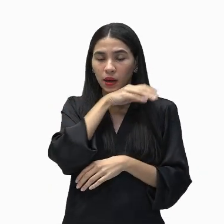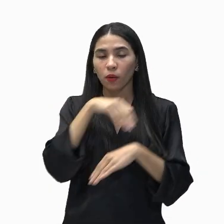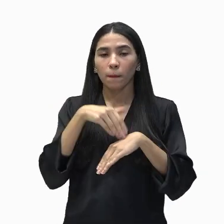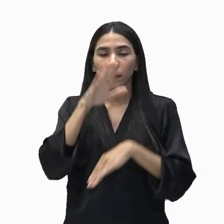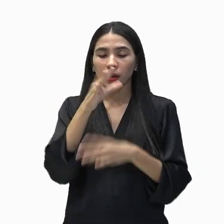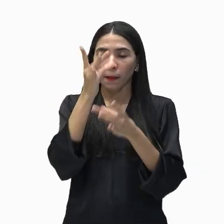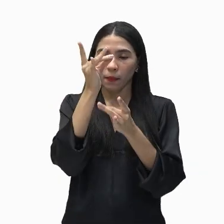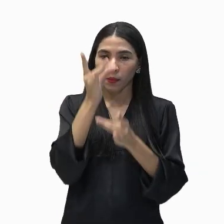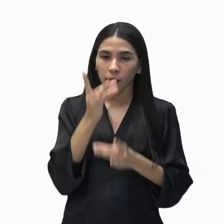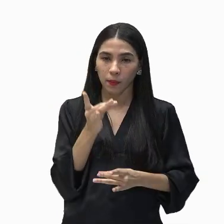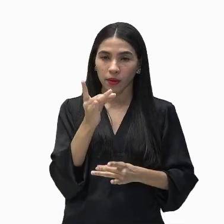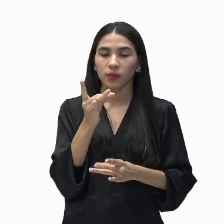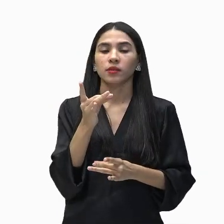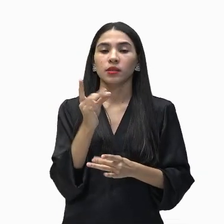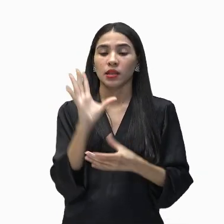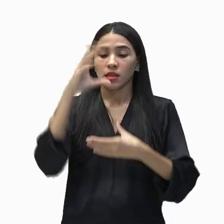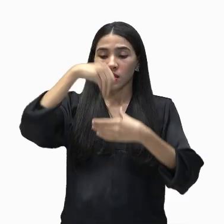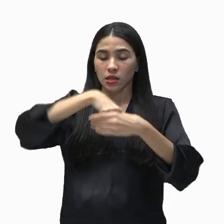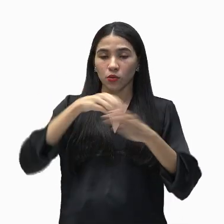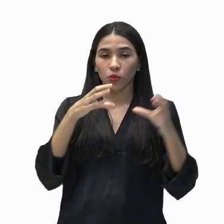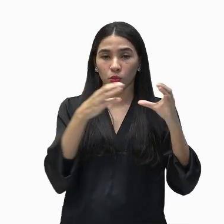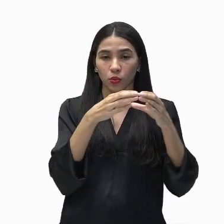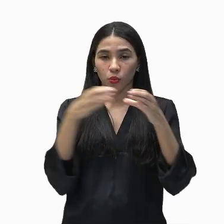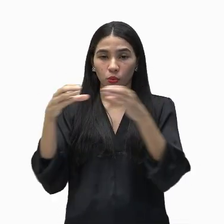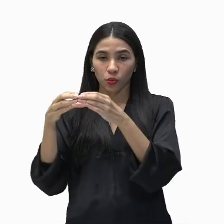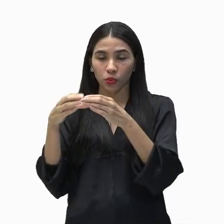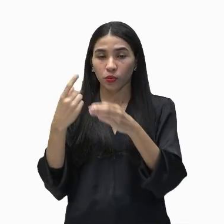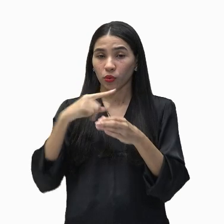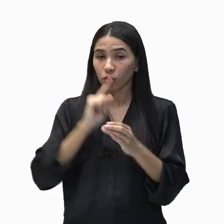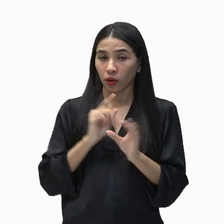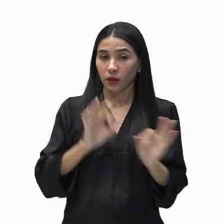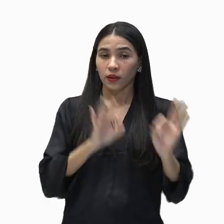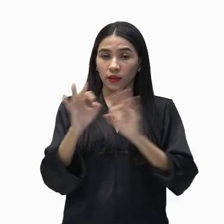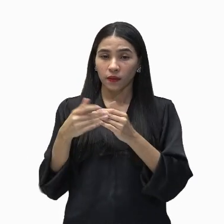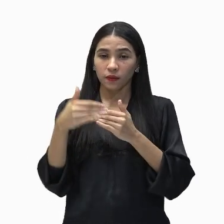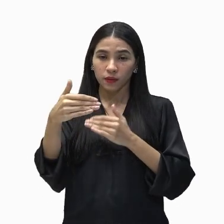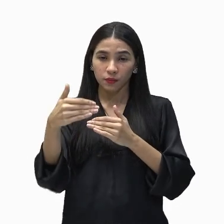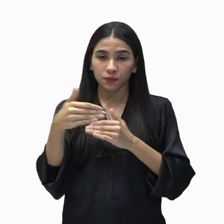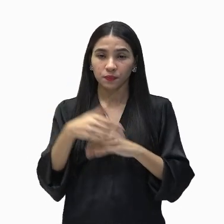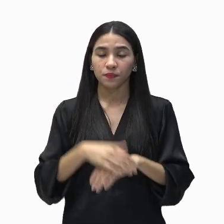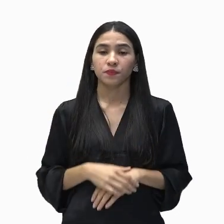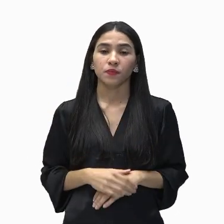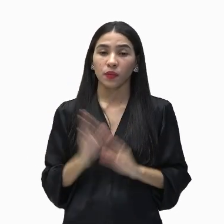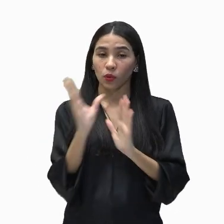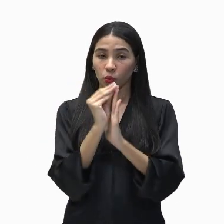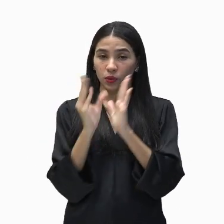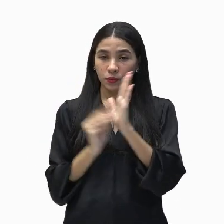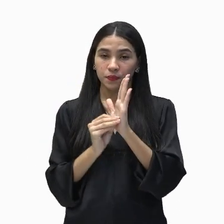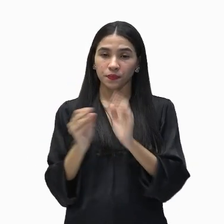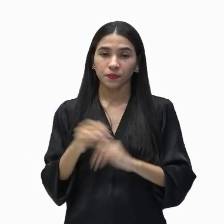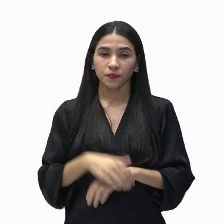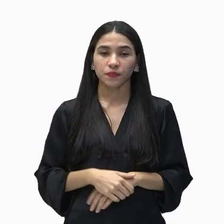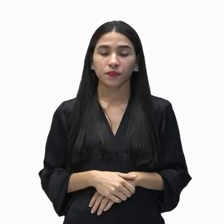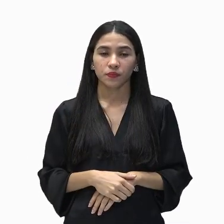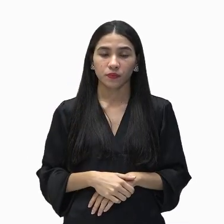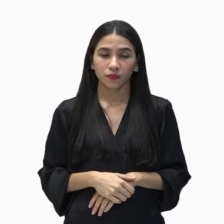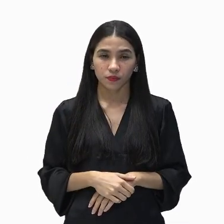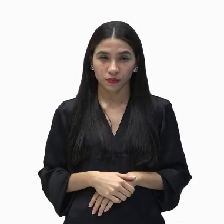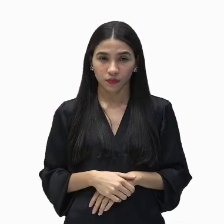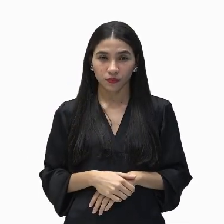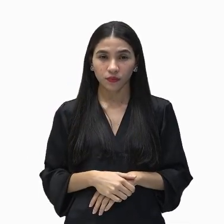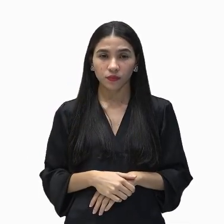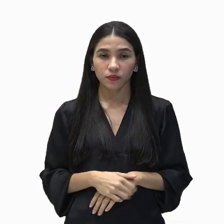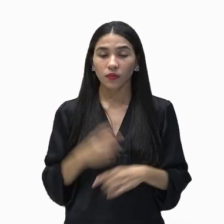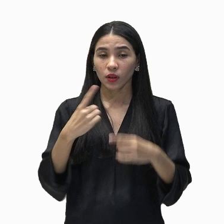atualmente dentre os reinos que a gente viu e vai ver em conteúdos. Porque apenas esses